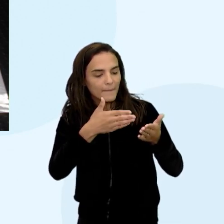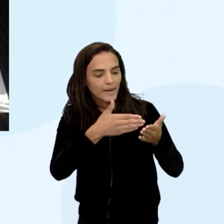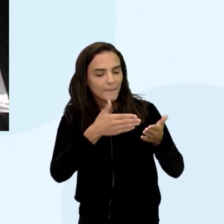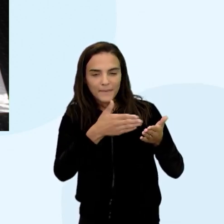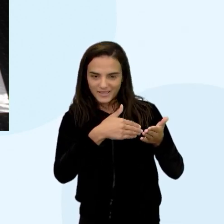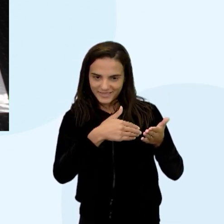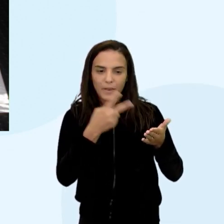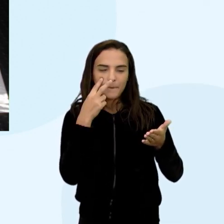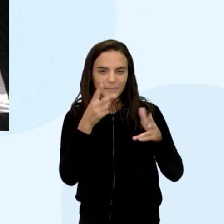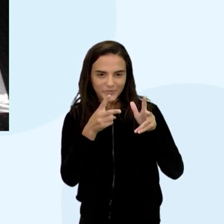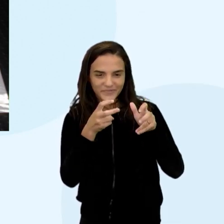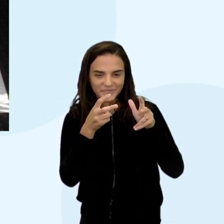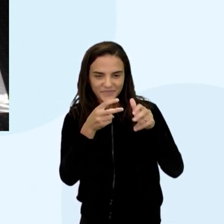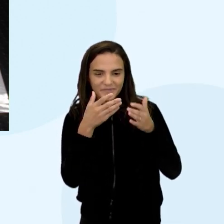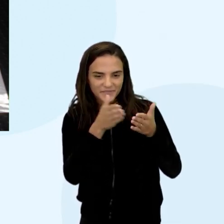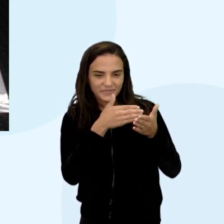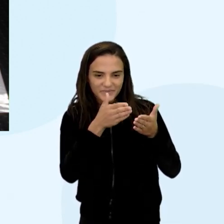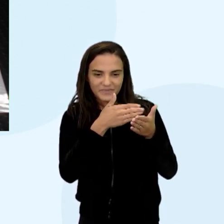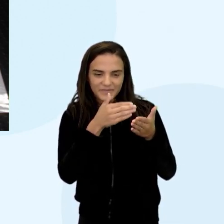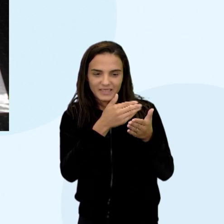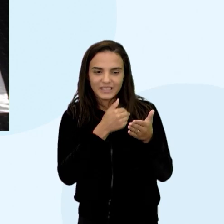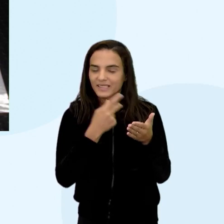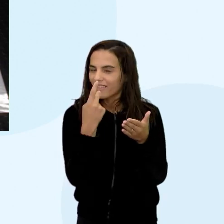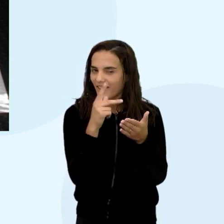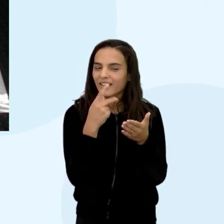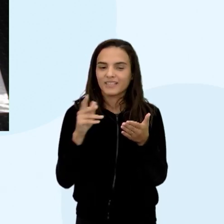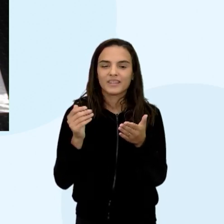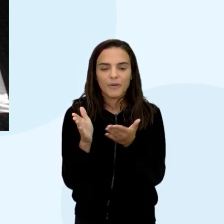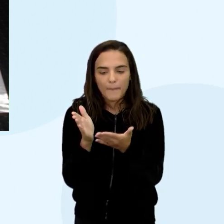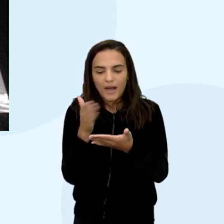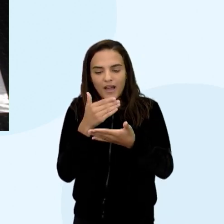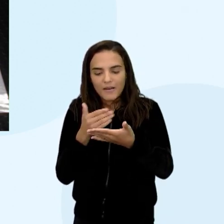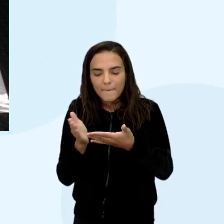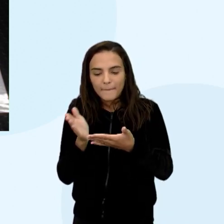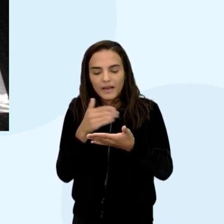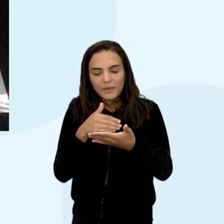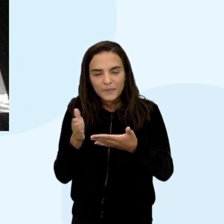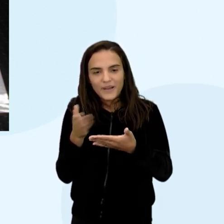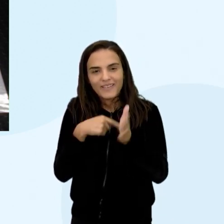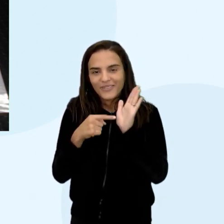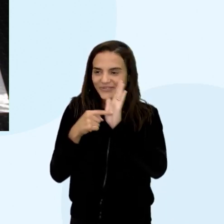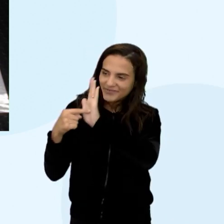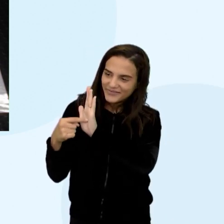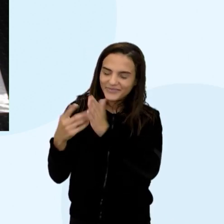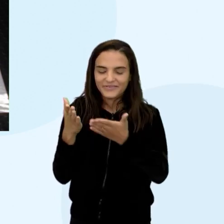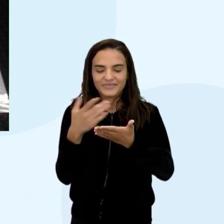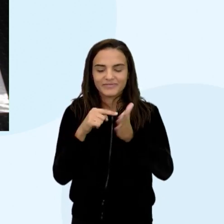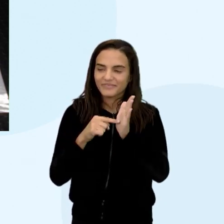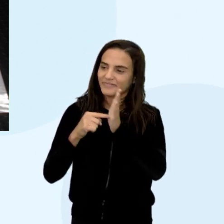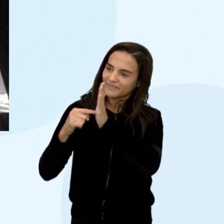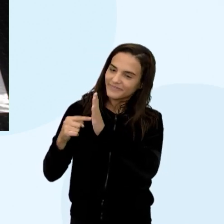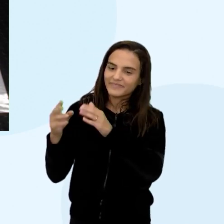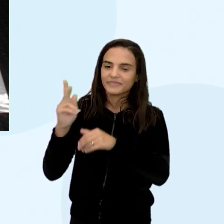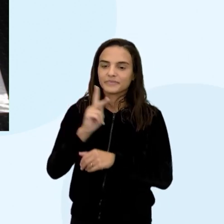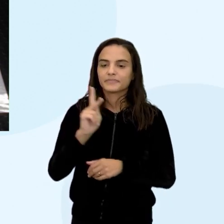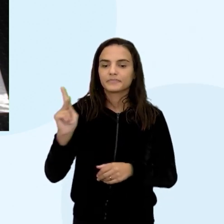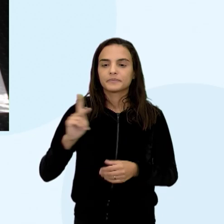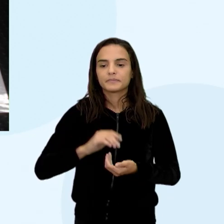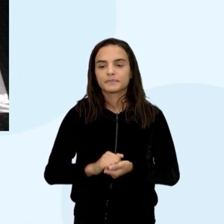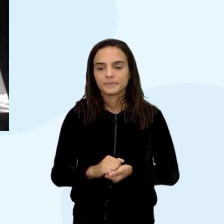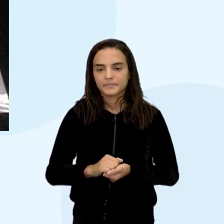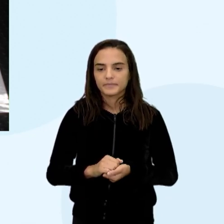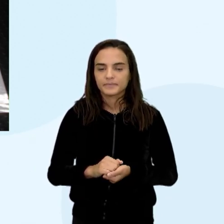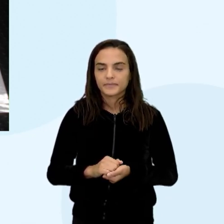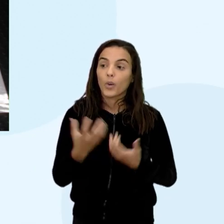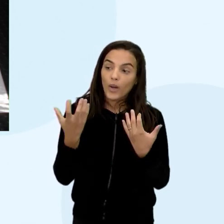pode perceber que a pasta é engrossada no nível dele. E ele passa a pasta. E ele mostra para o professor o que ele quer